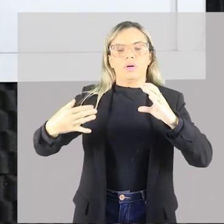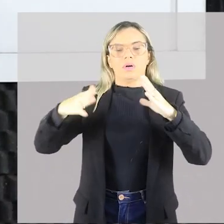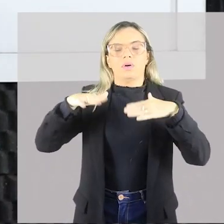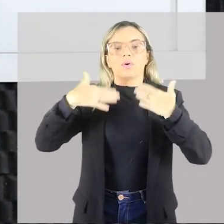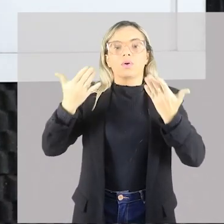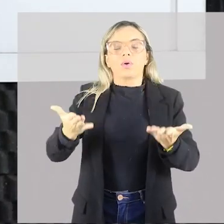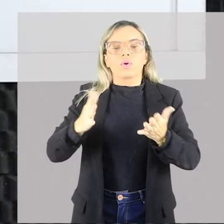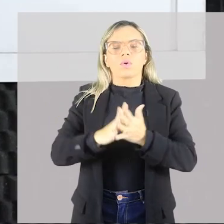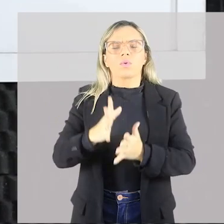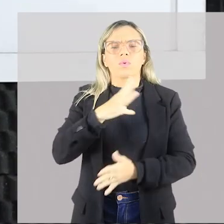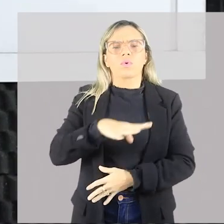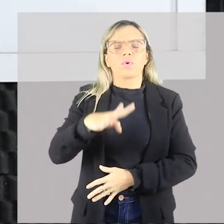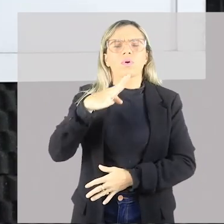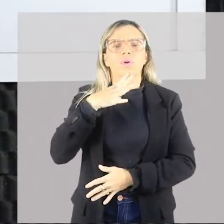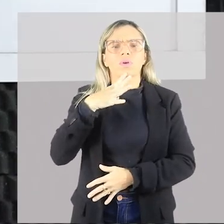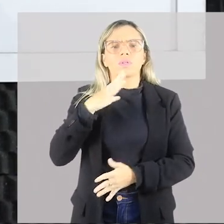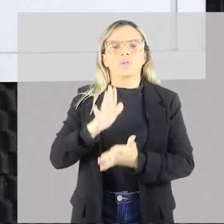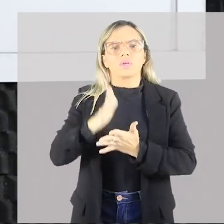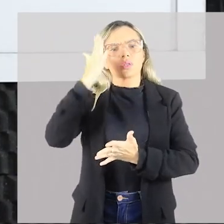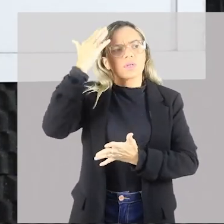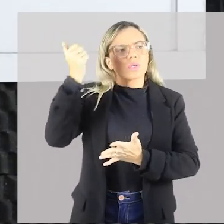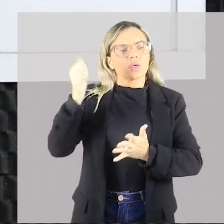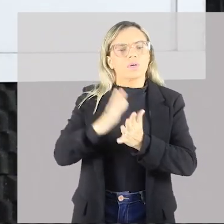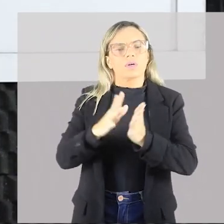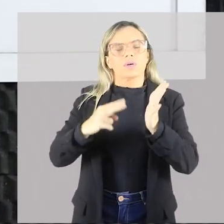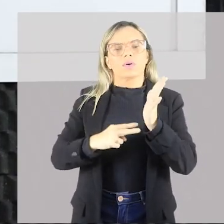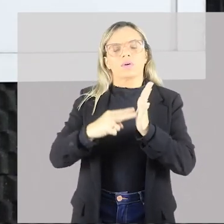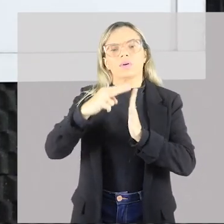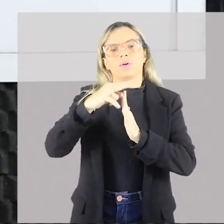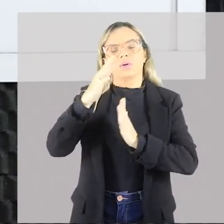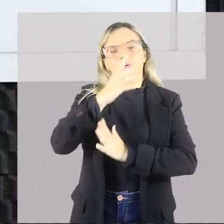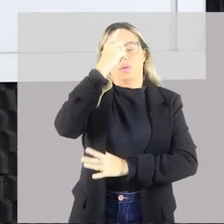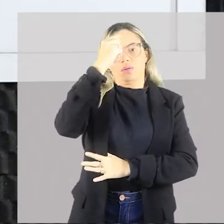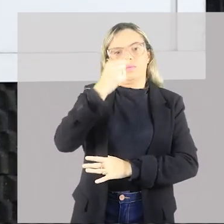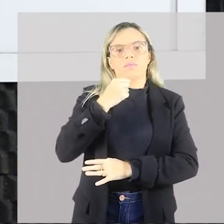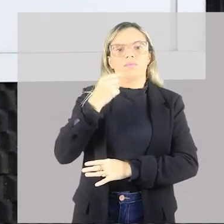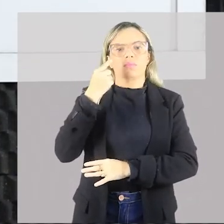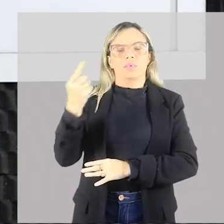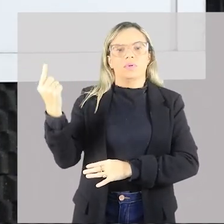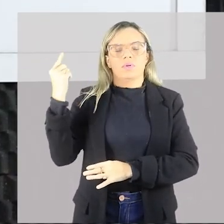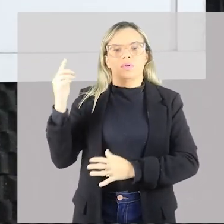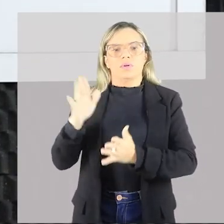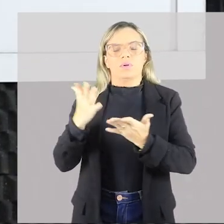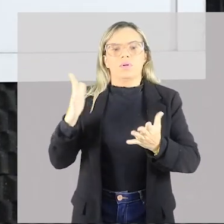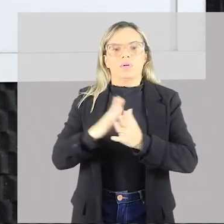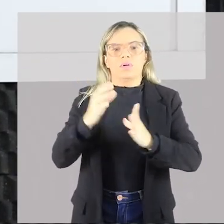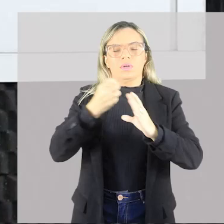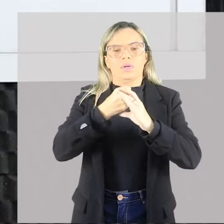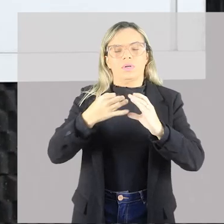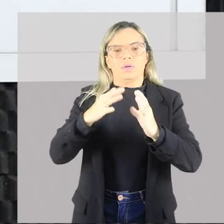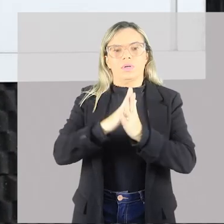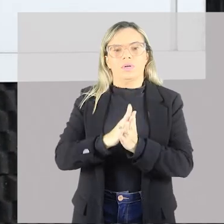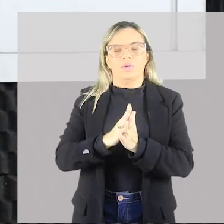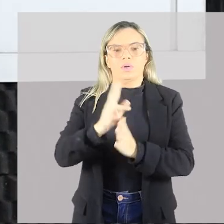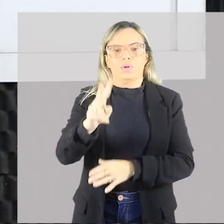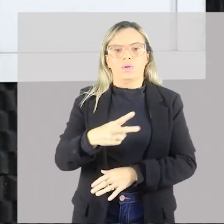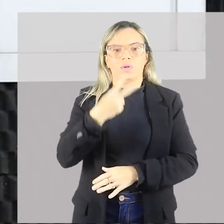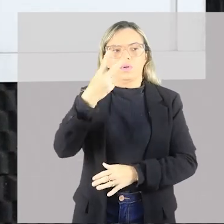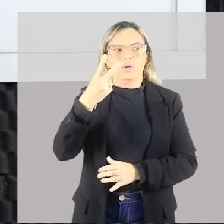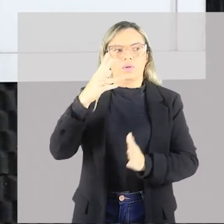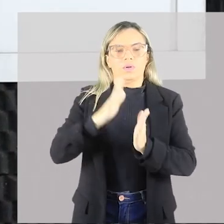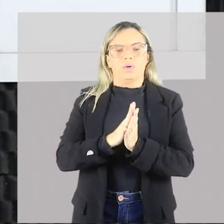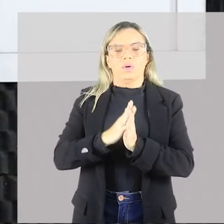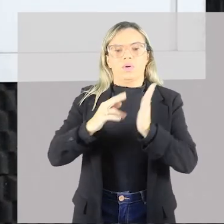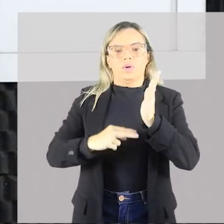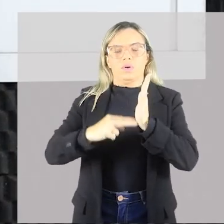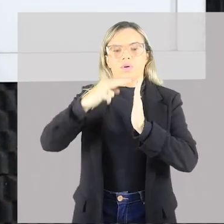Como é que eu reconheço o prisma? Olha, o prisma é uma figura formada, primeiro, por duas bases